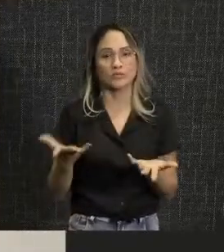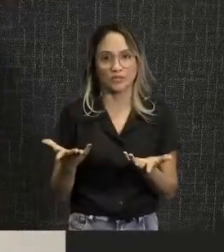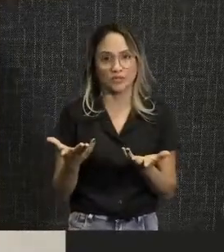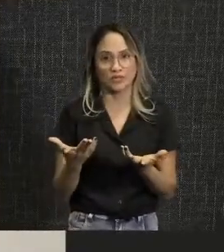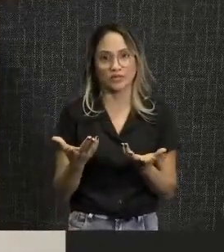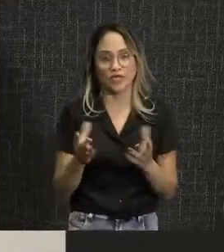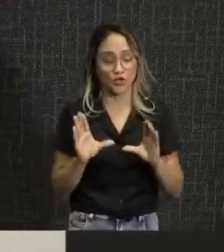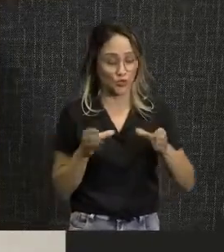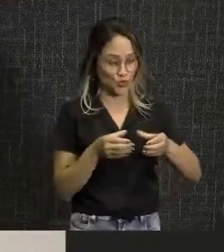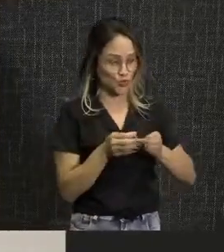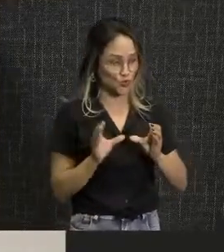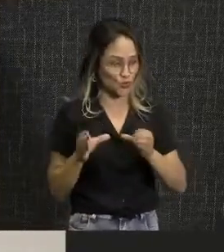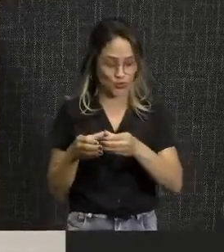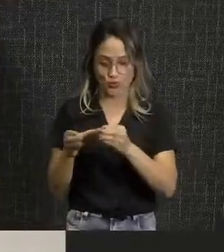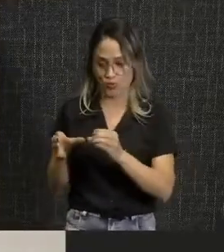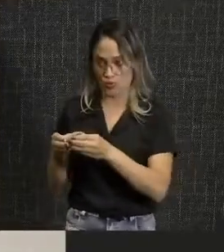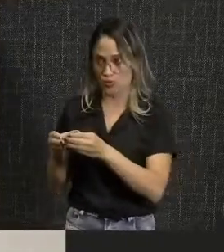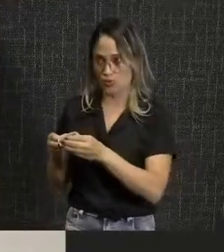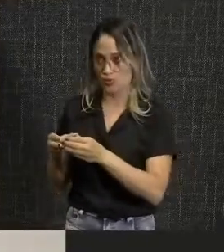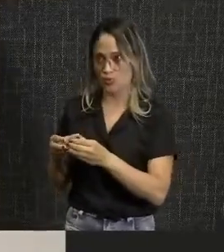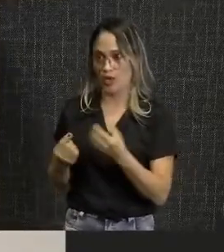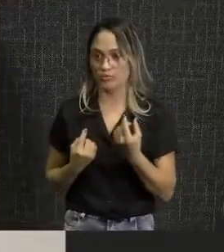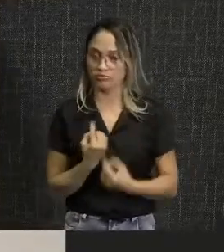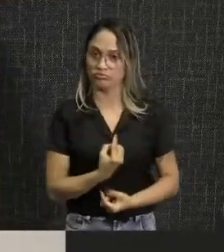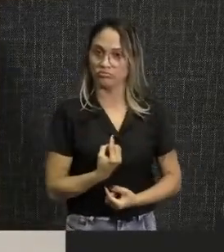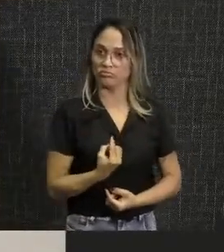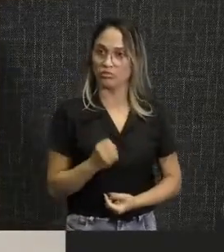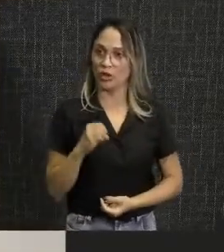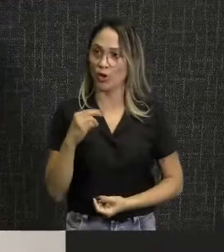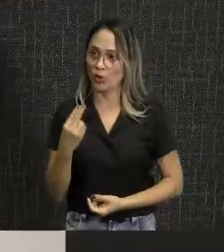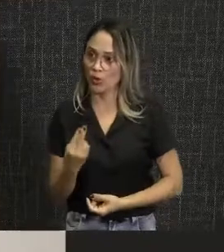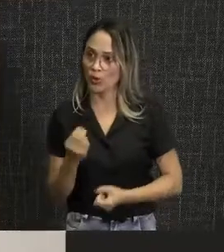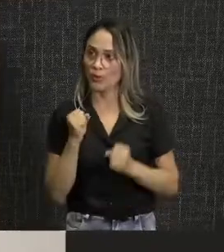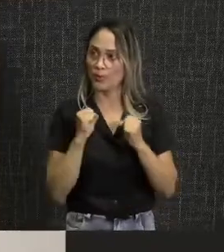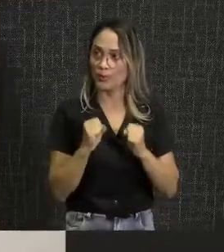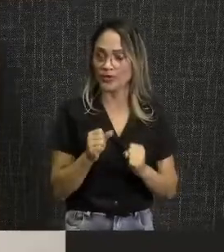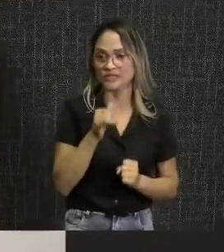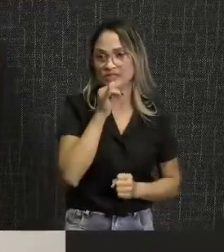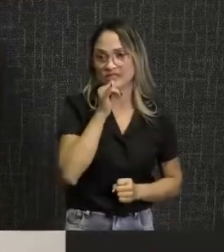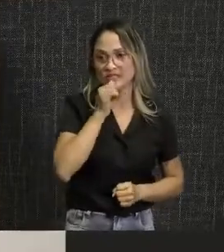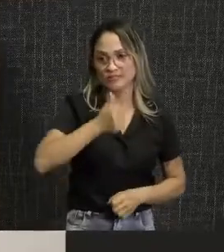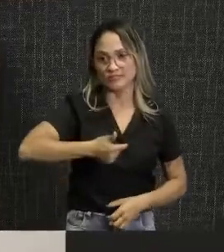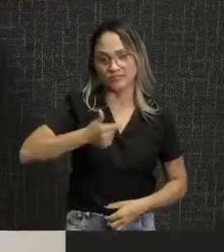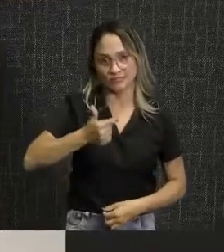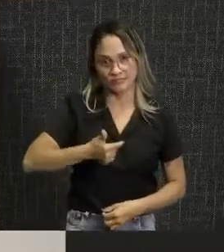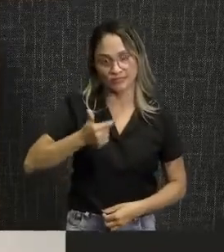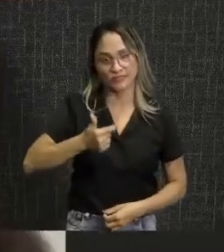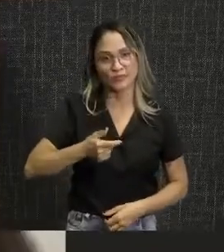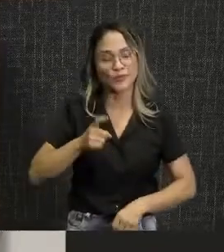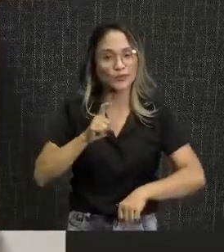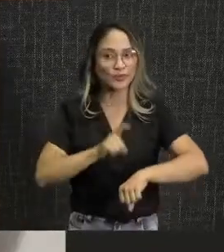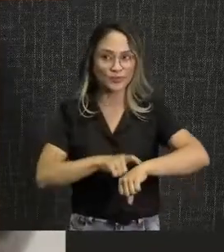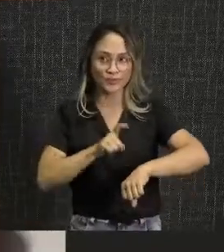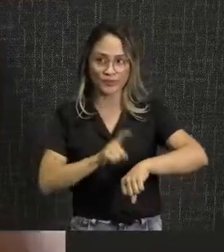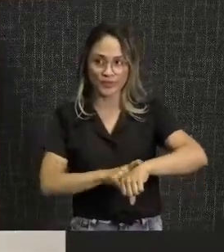taxas residuais, ou pode vir uma segunda onda ali,